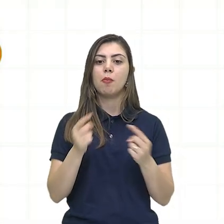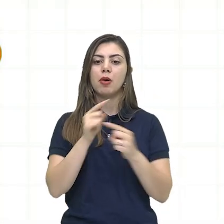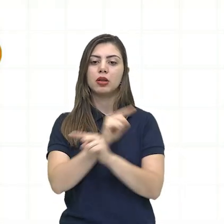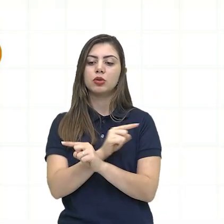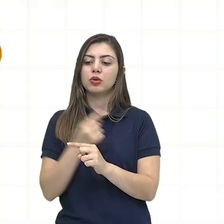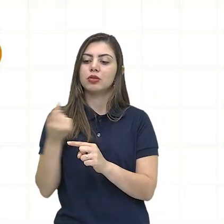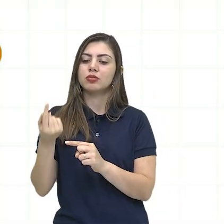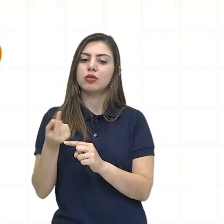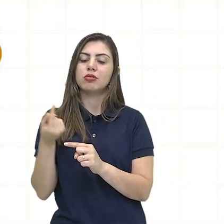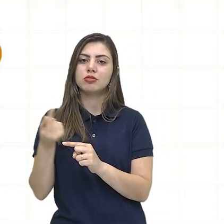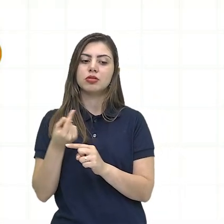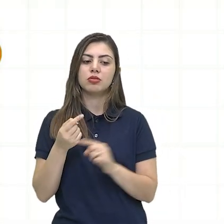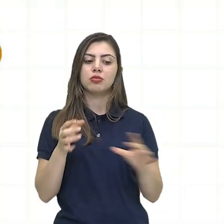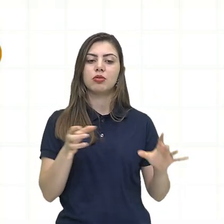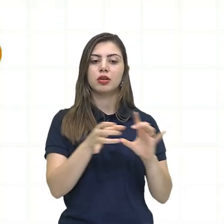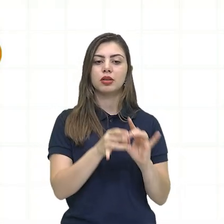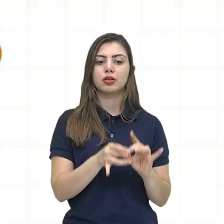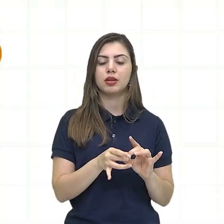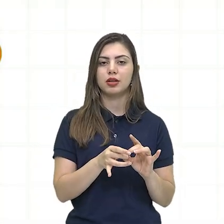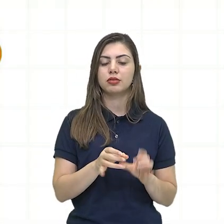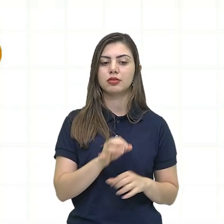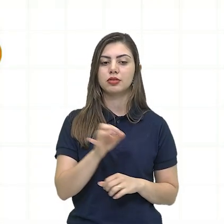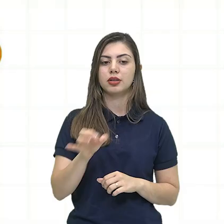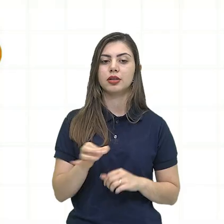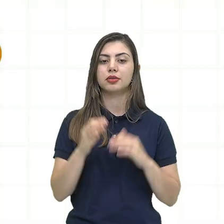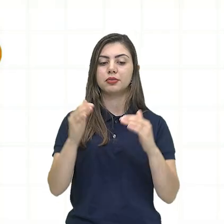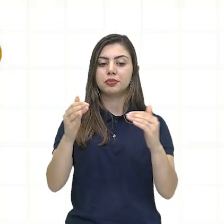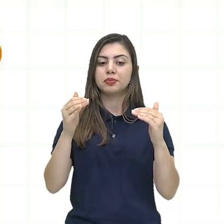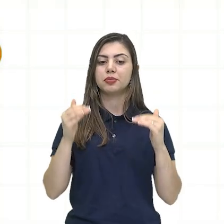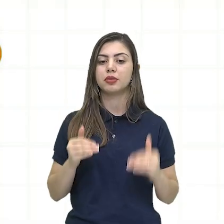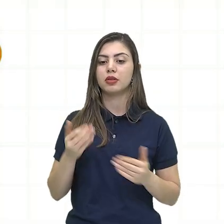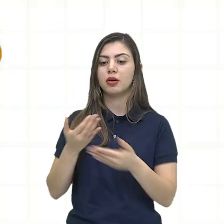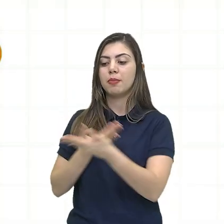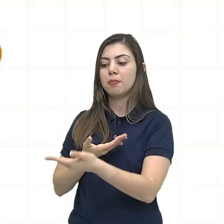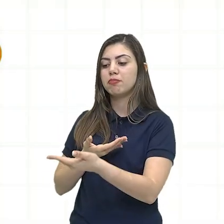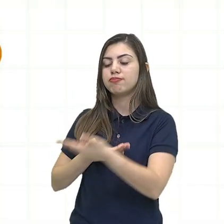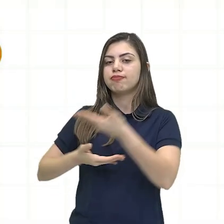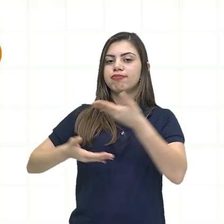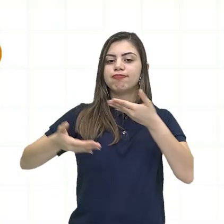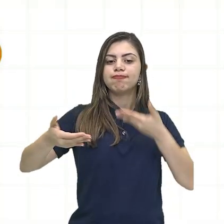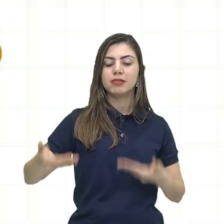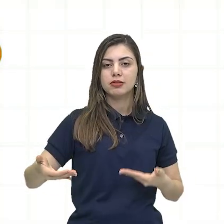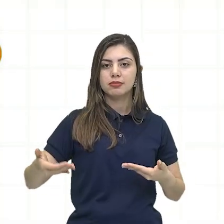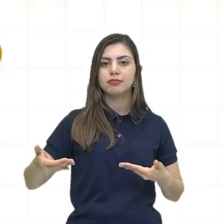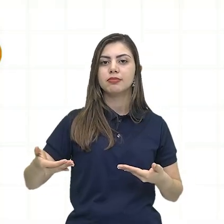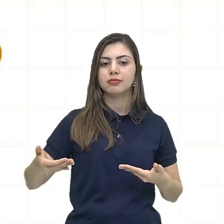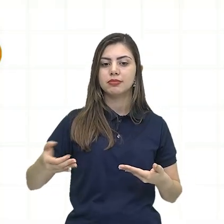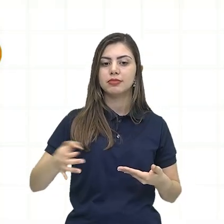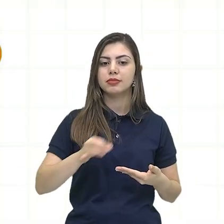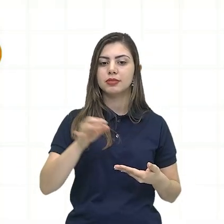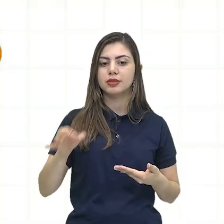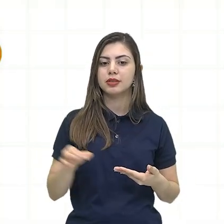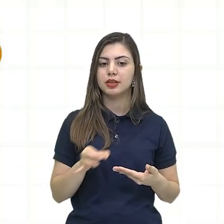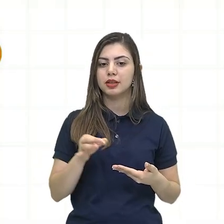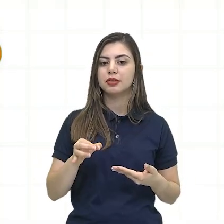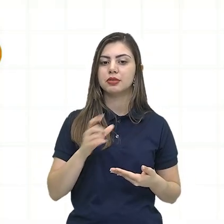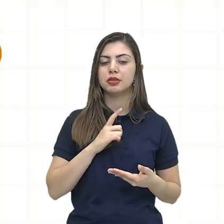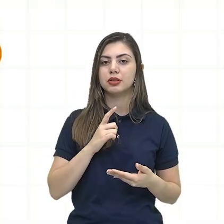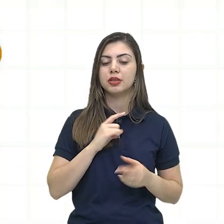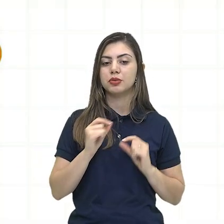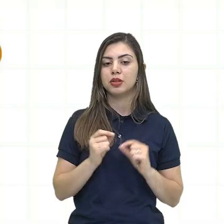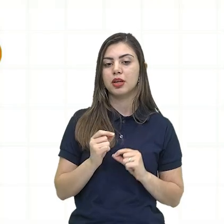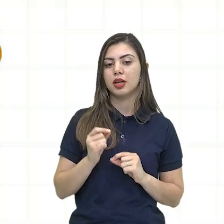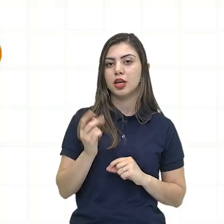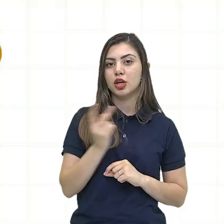sozinho. Então, simples troca. E dupla troca, quando há troca entre